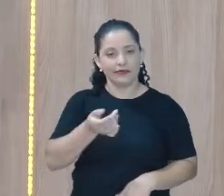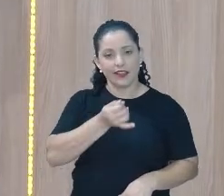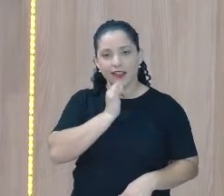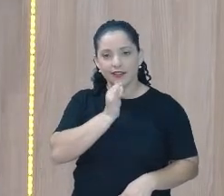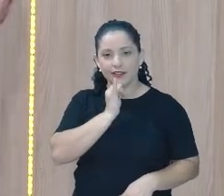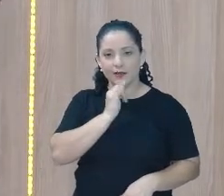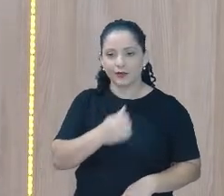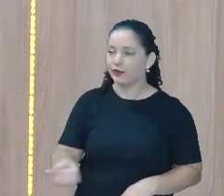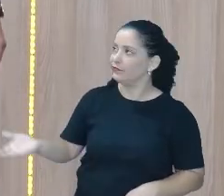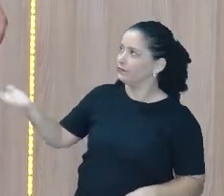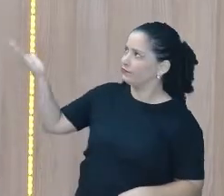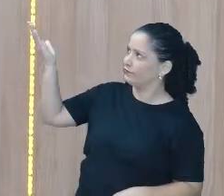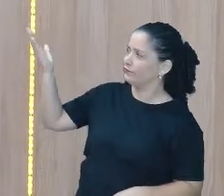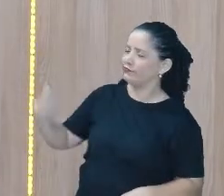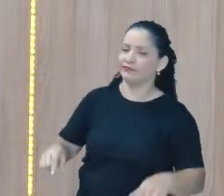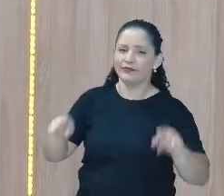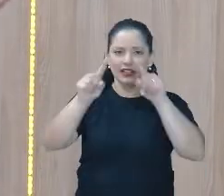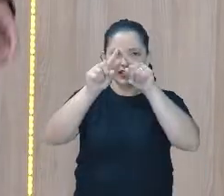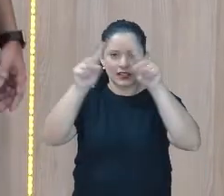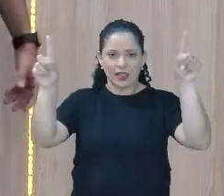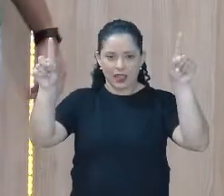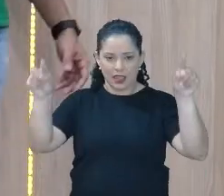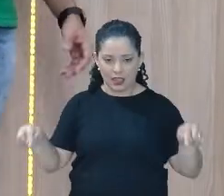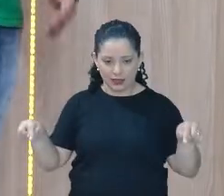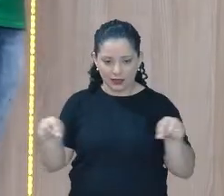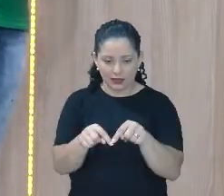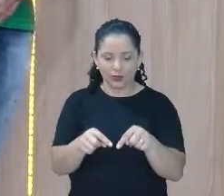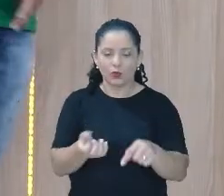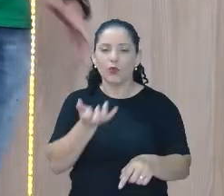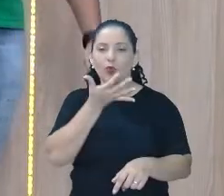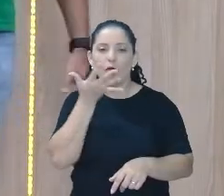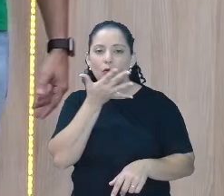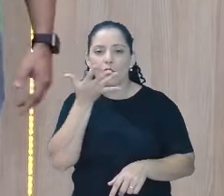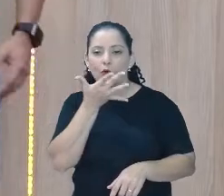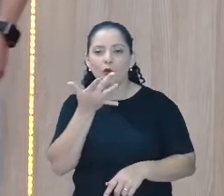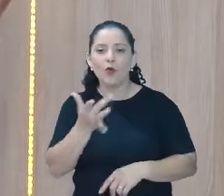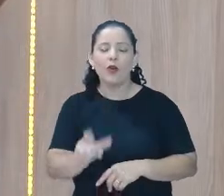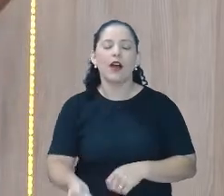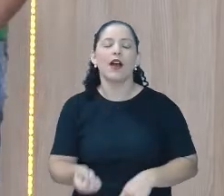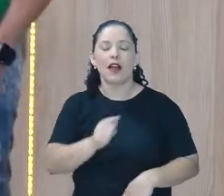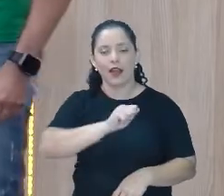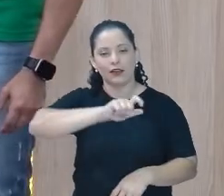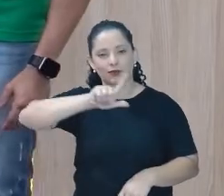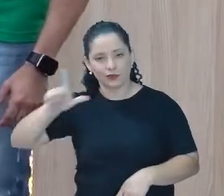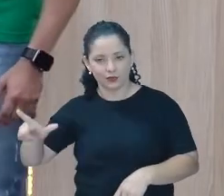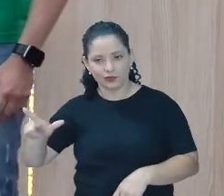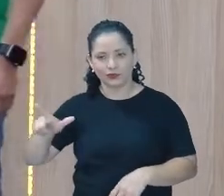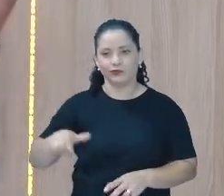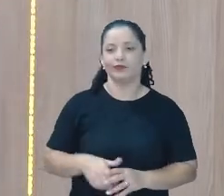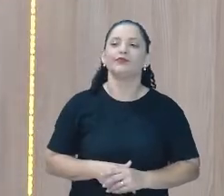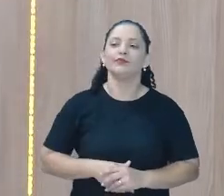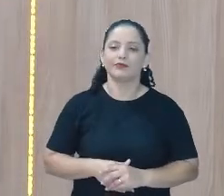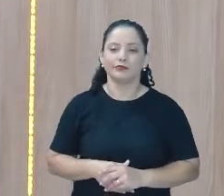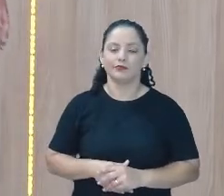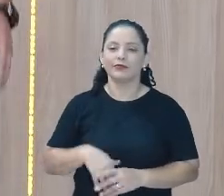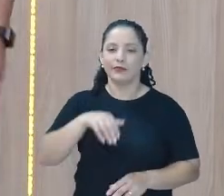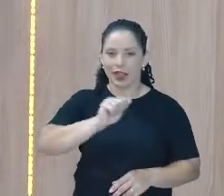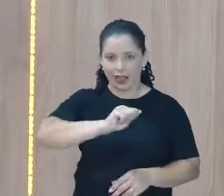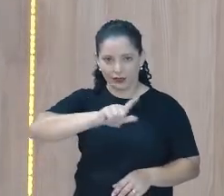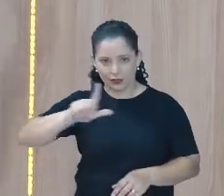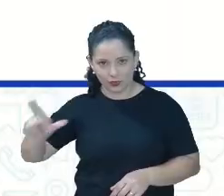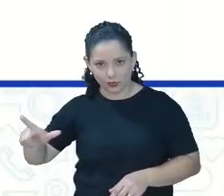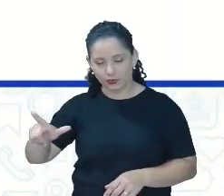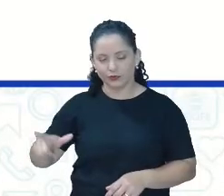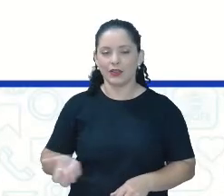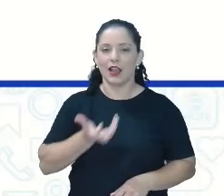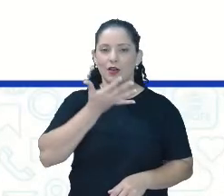certo? Cláudia, que cor é esse retângulo? Eu sempre me confundo se é azul ou se é verde. Azul. O que é que você acha? Eu acho que é azul. Azul, né?